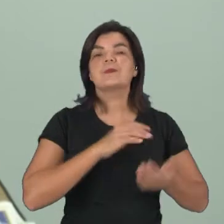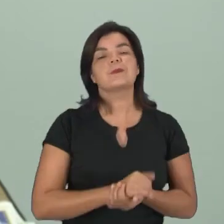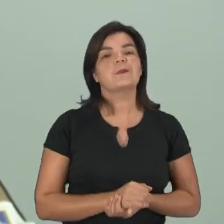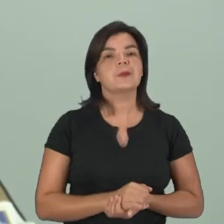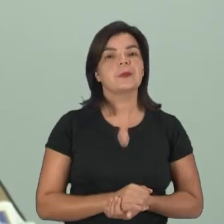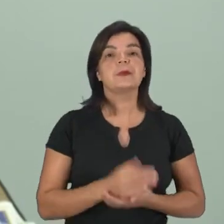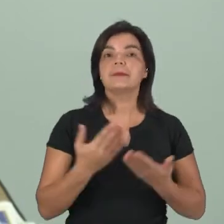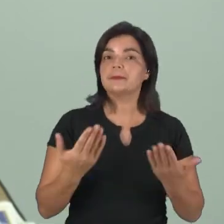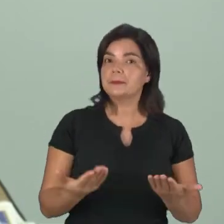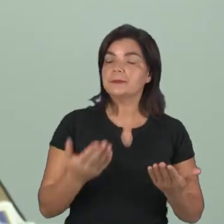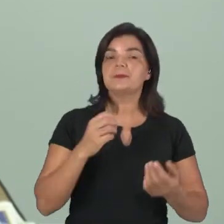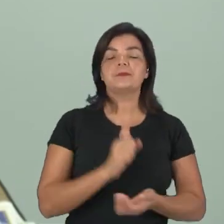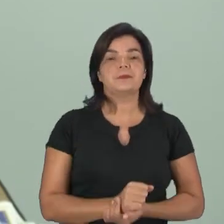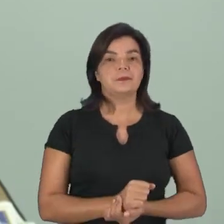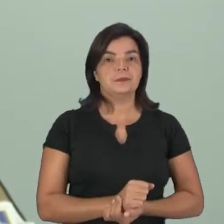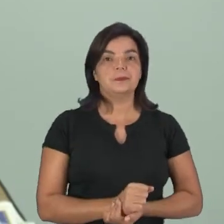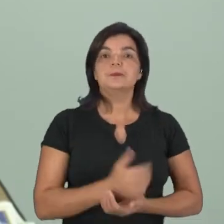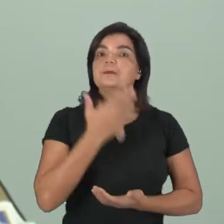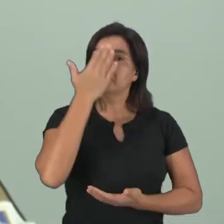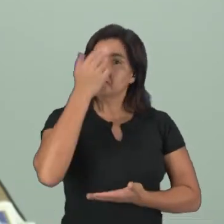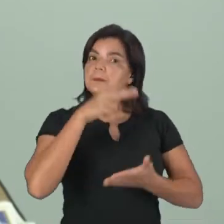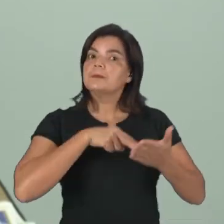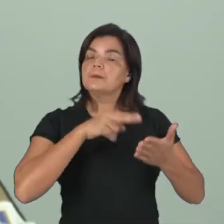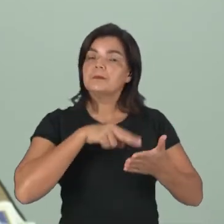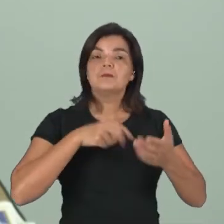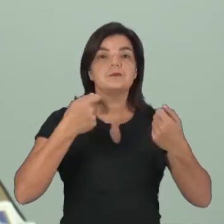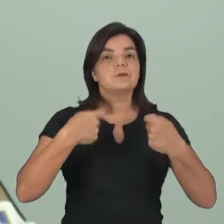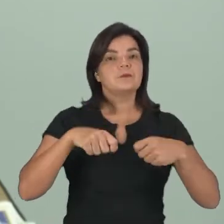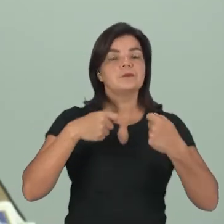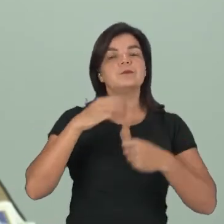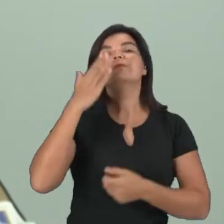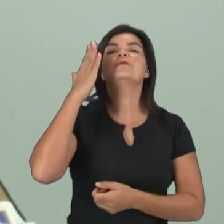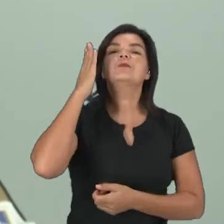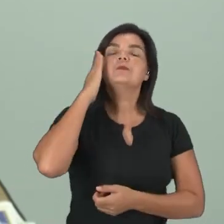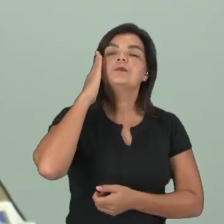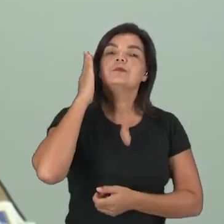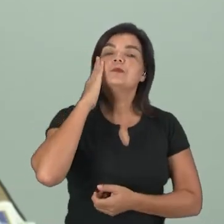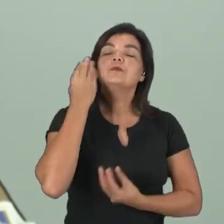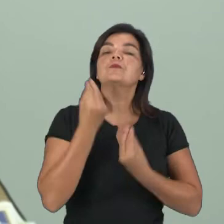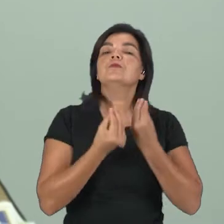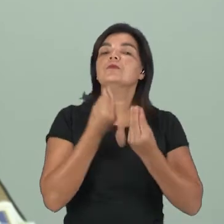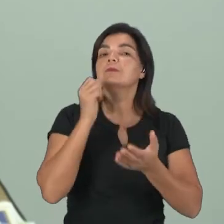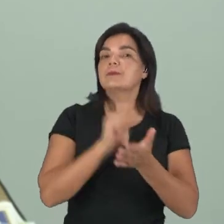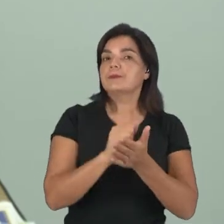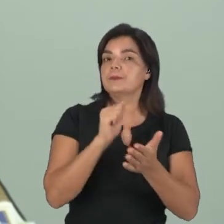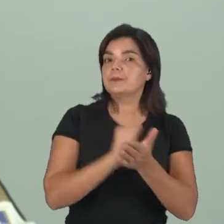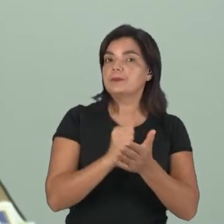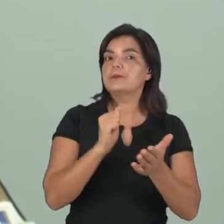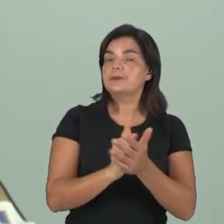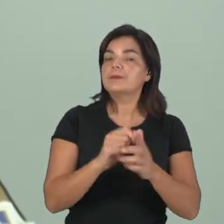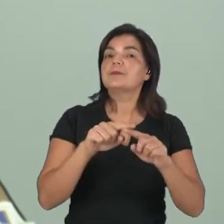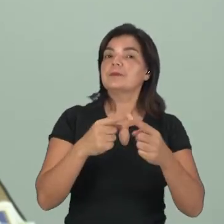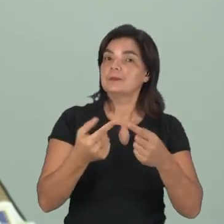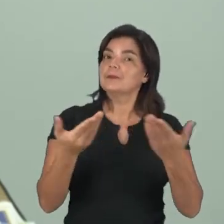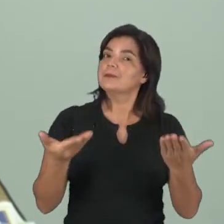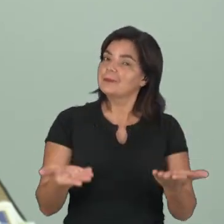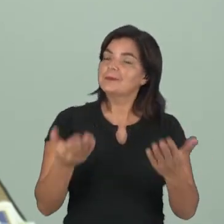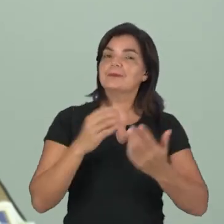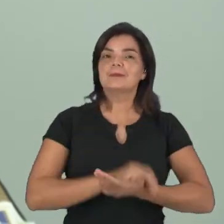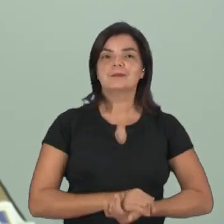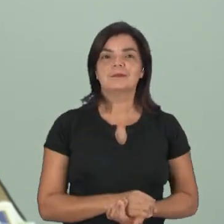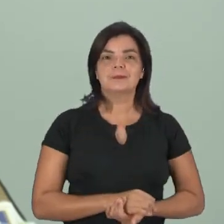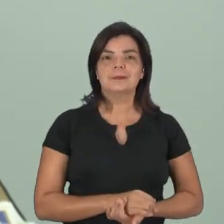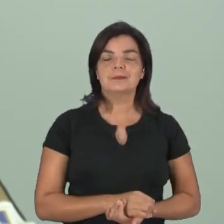também Além de sua beleza nós precisamos compreender o que está escrito mas é para isso que nós estamos